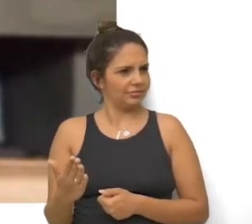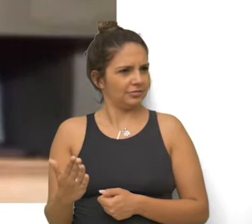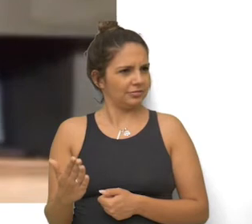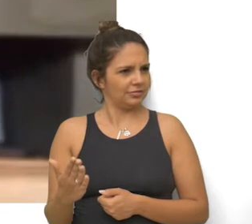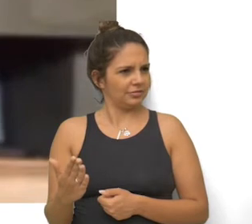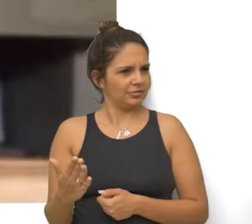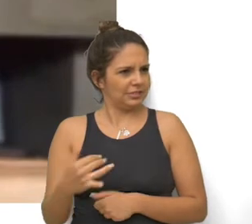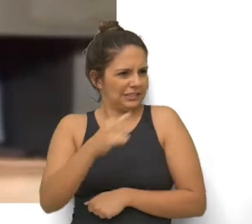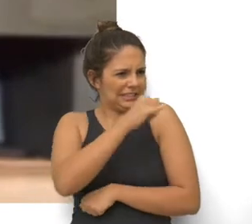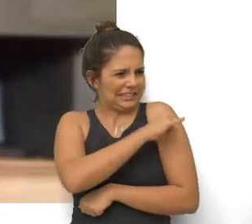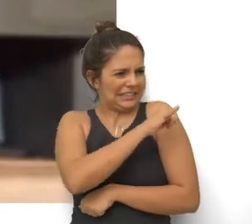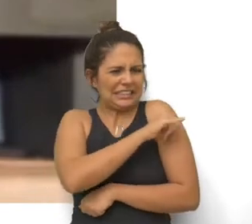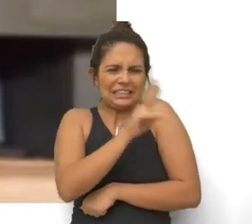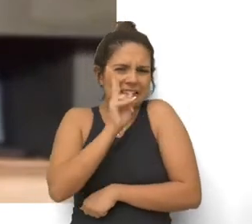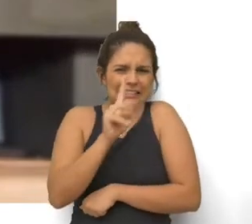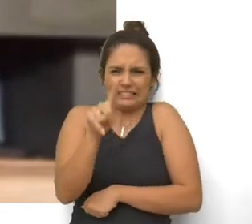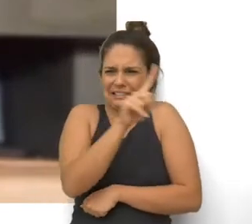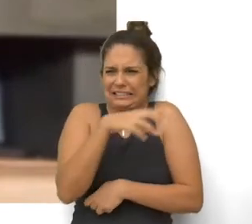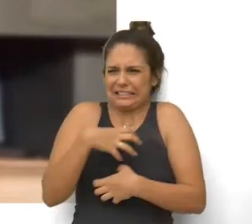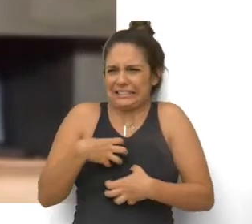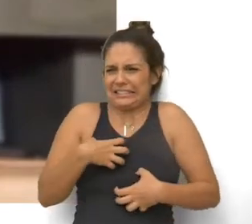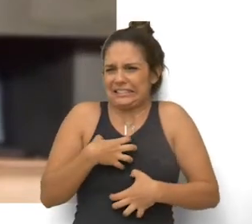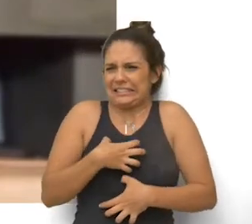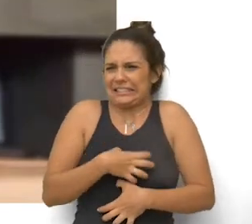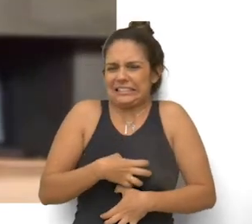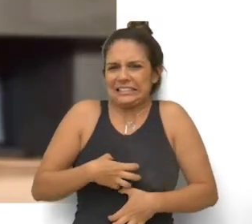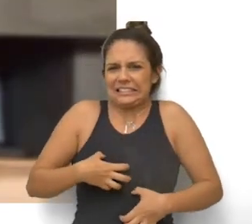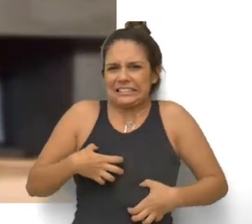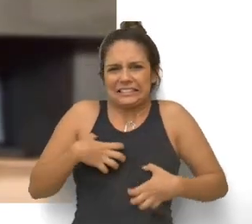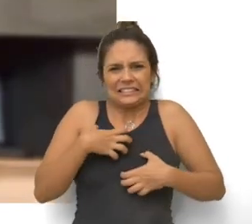de Janeiro me deprime.